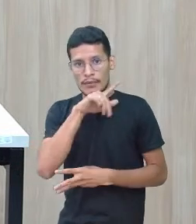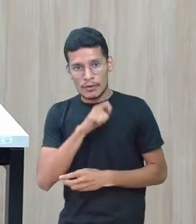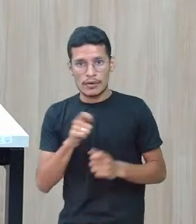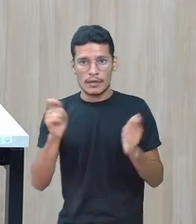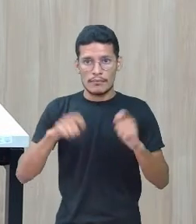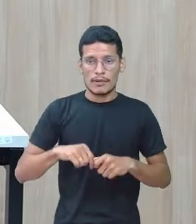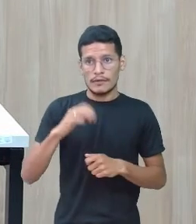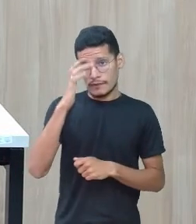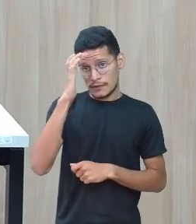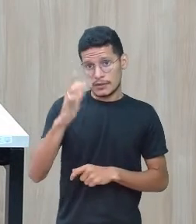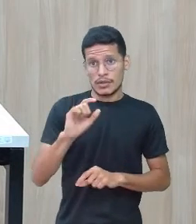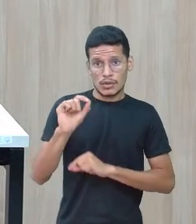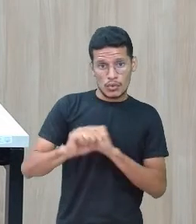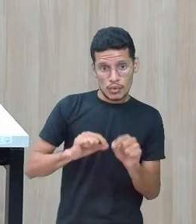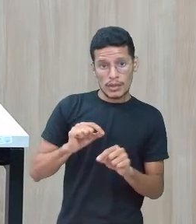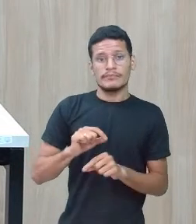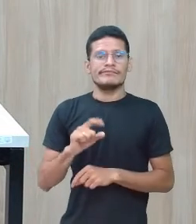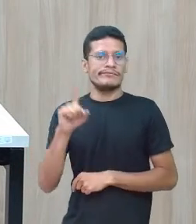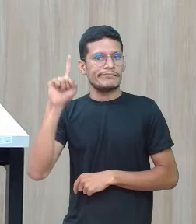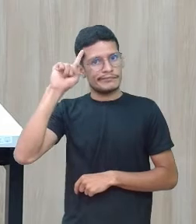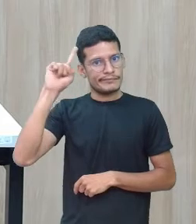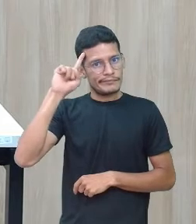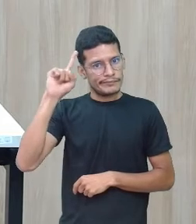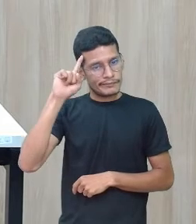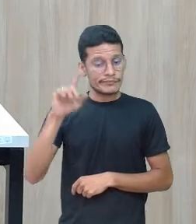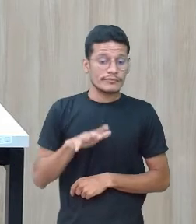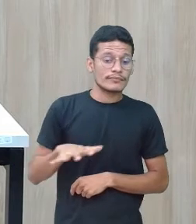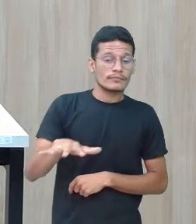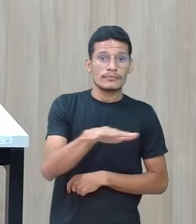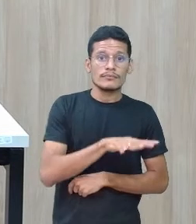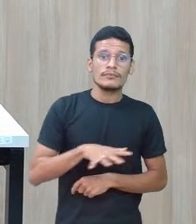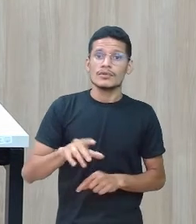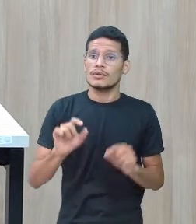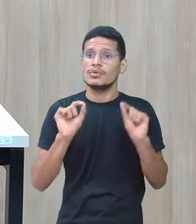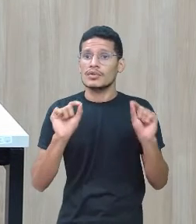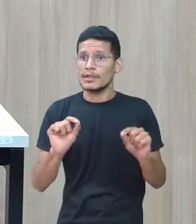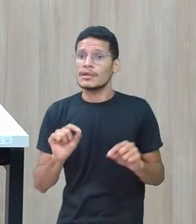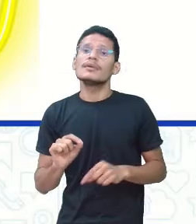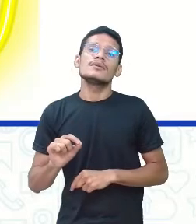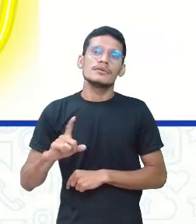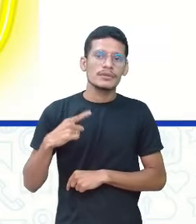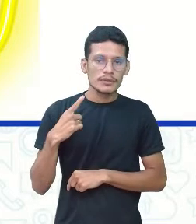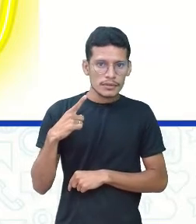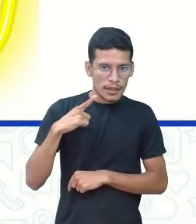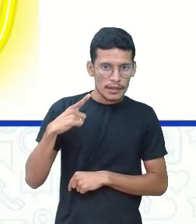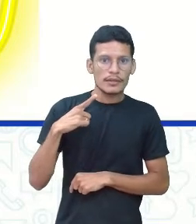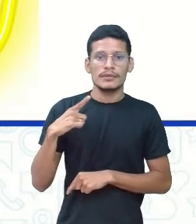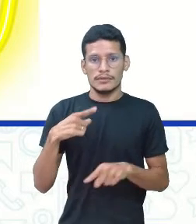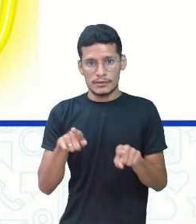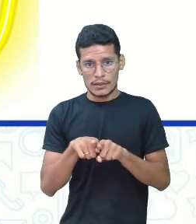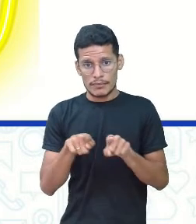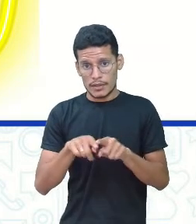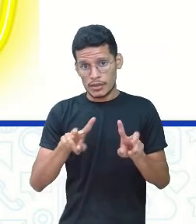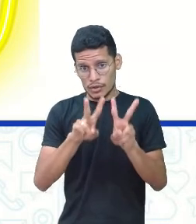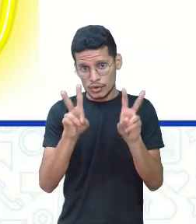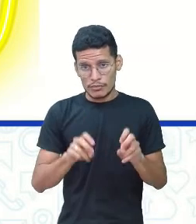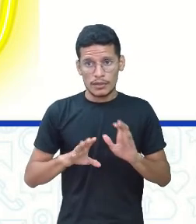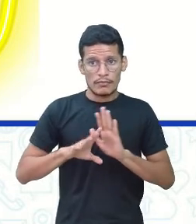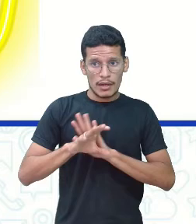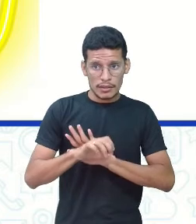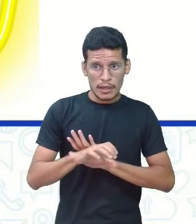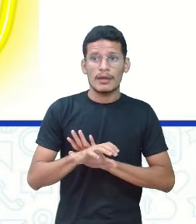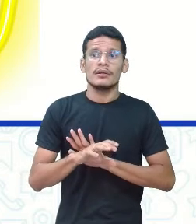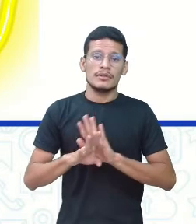para facilitar o nosso dia a dia. E no ambiente também age também em relação às